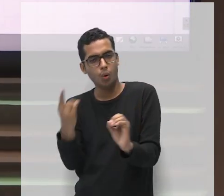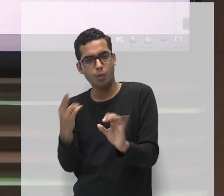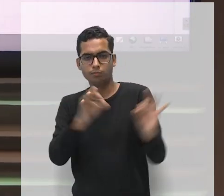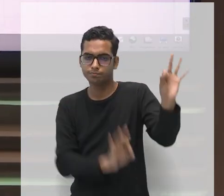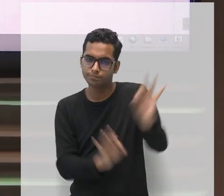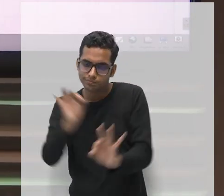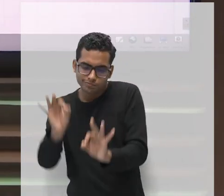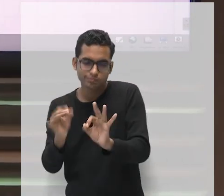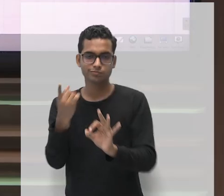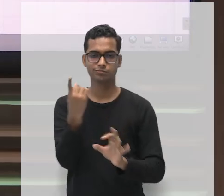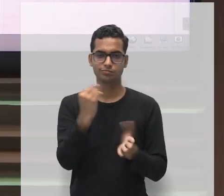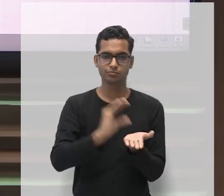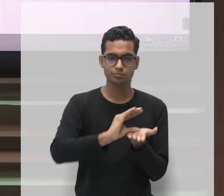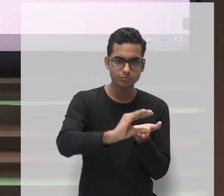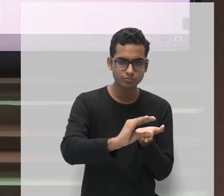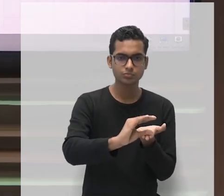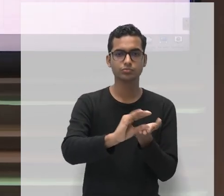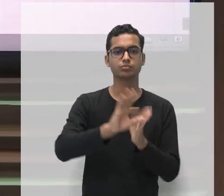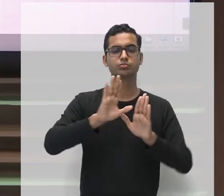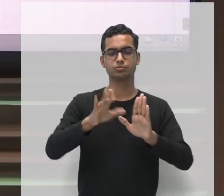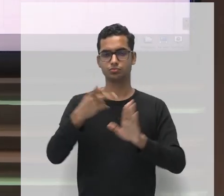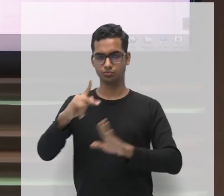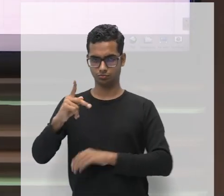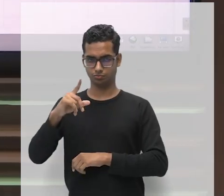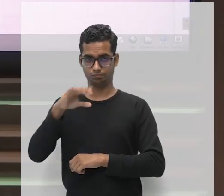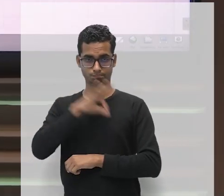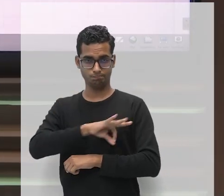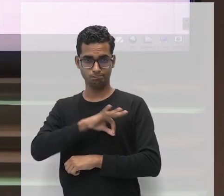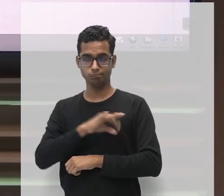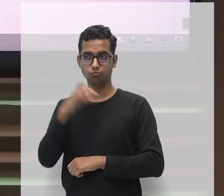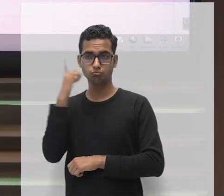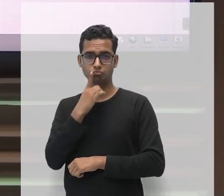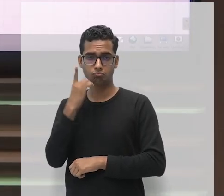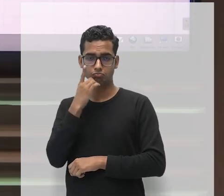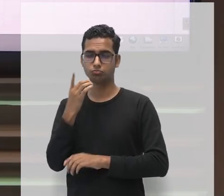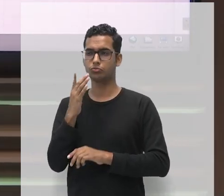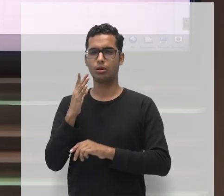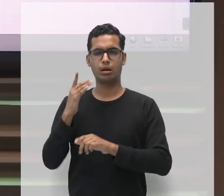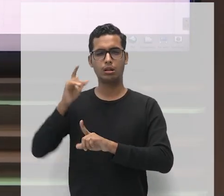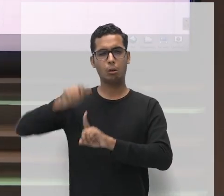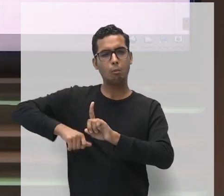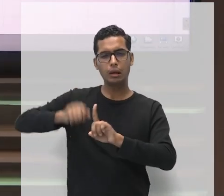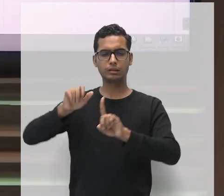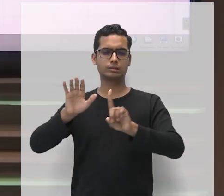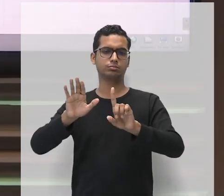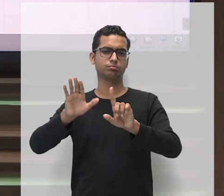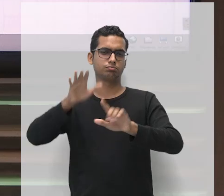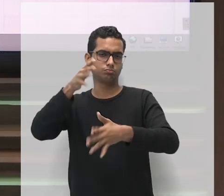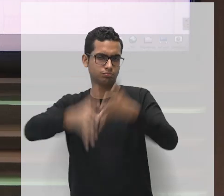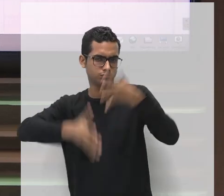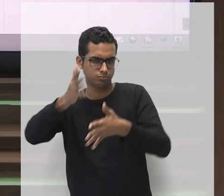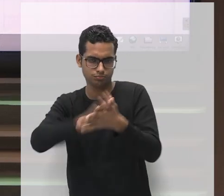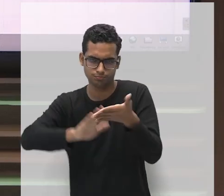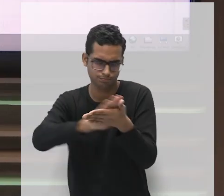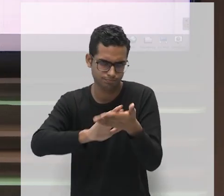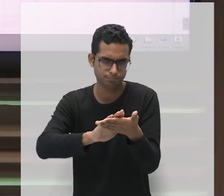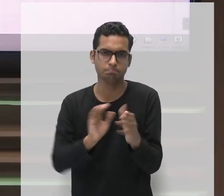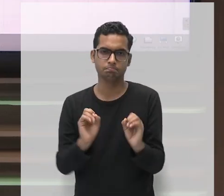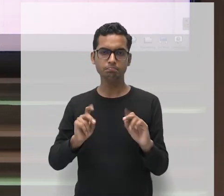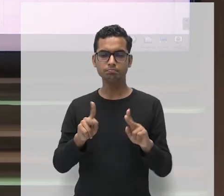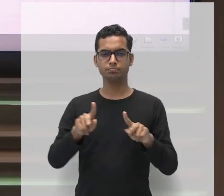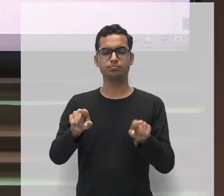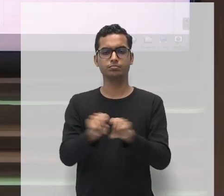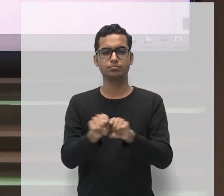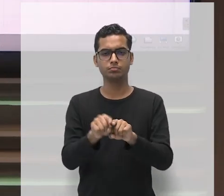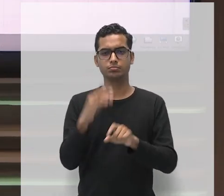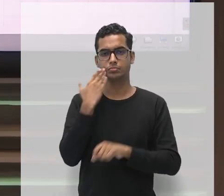de modo que isso não venha a afetar a sua renda mensal e comprometa a realização de outros projetos que são essenciais para a vida de todos